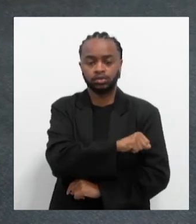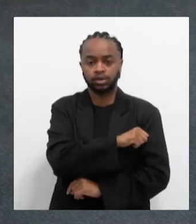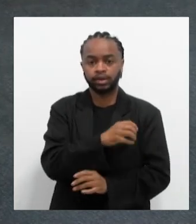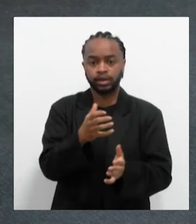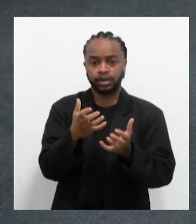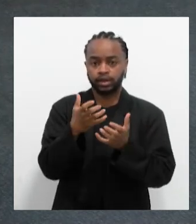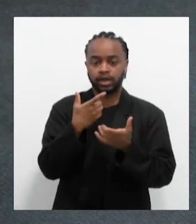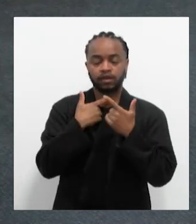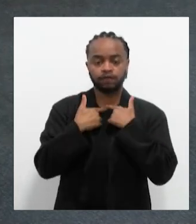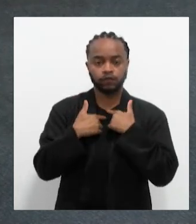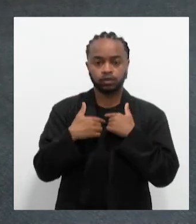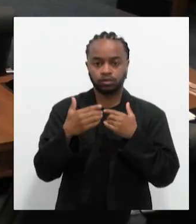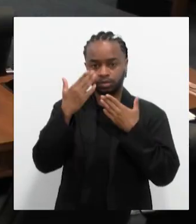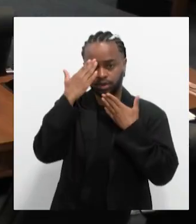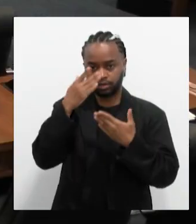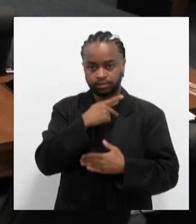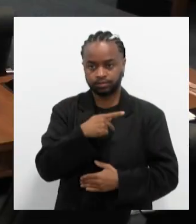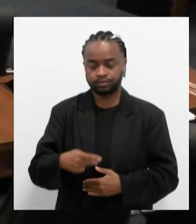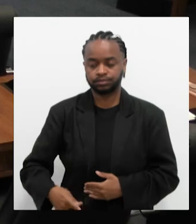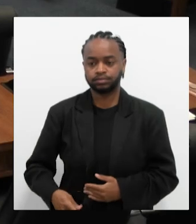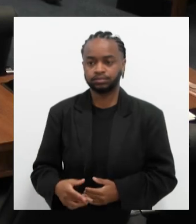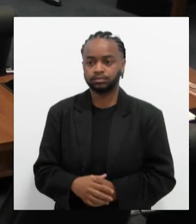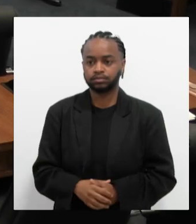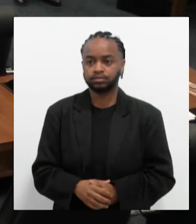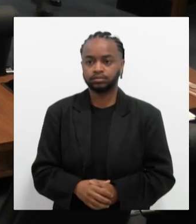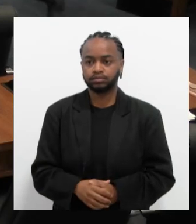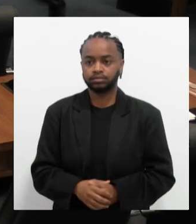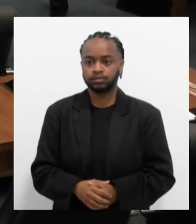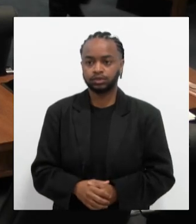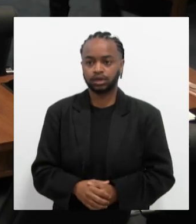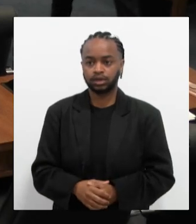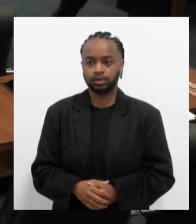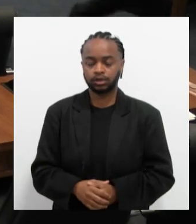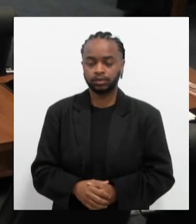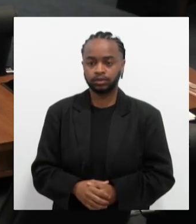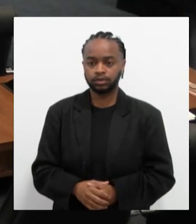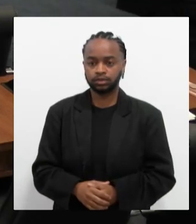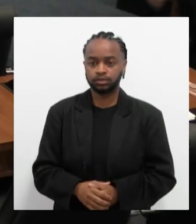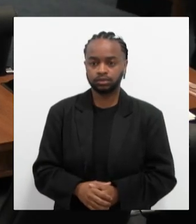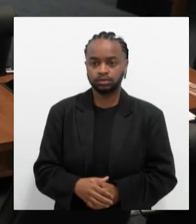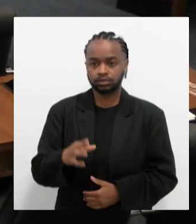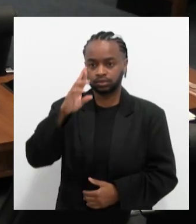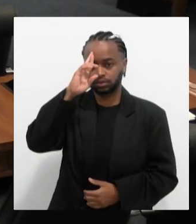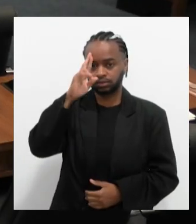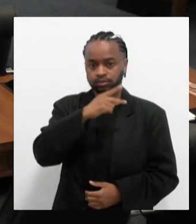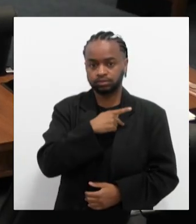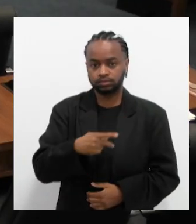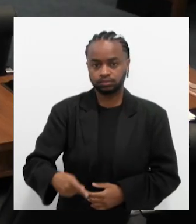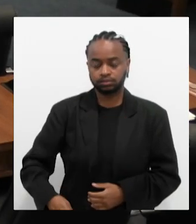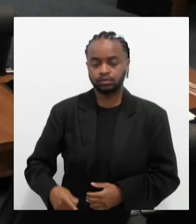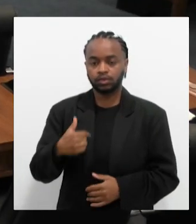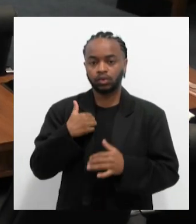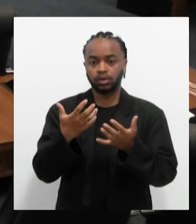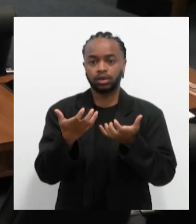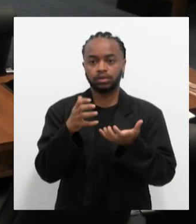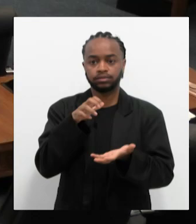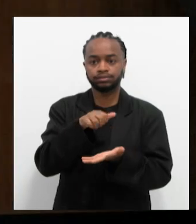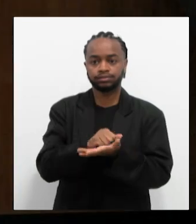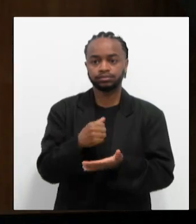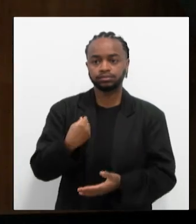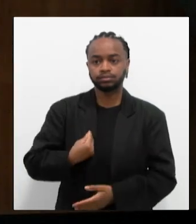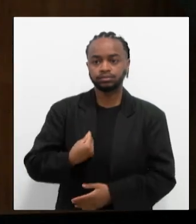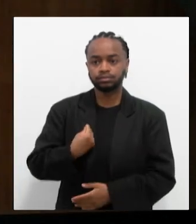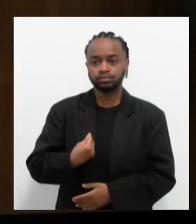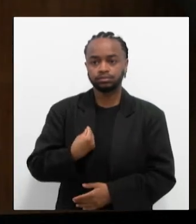Muito obrigado, presidente. Obrigado, deputado. Deputado Valdo Ceasa. Senhor presidente, eu quero registrar aqui a